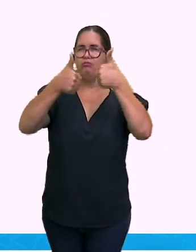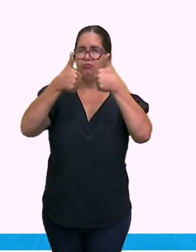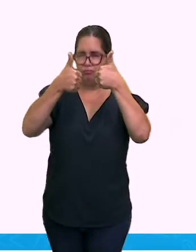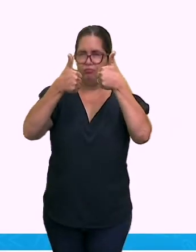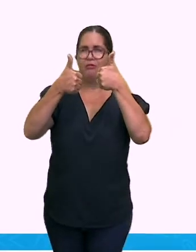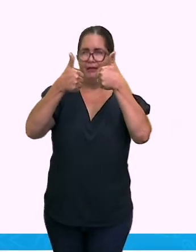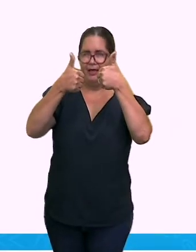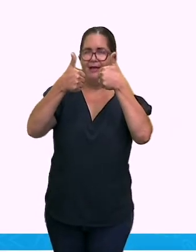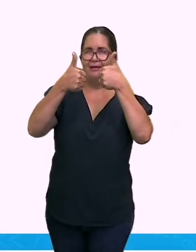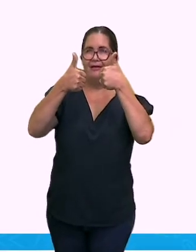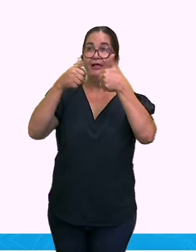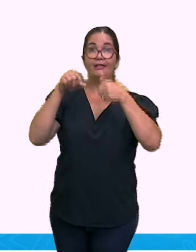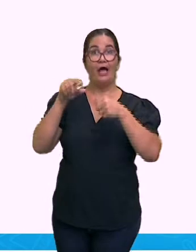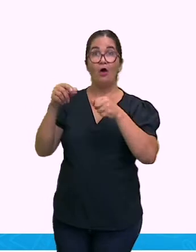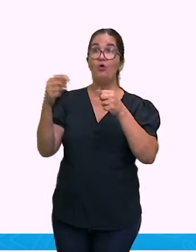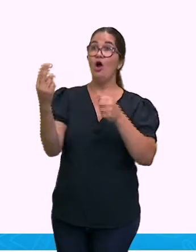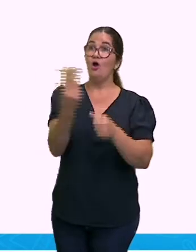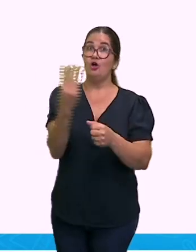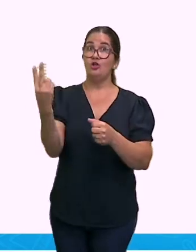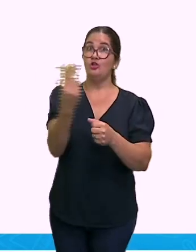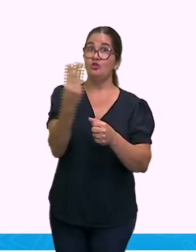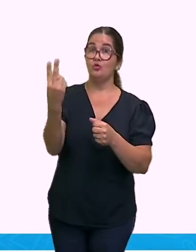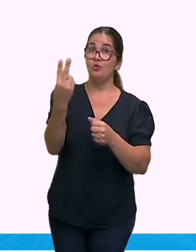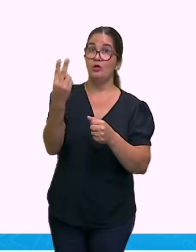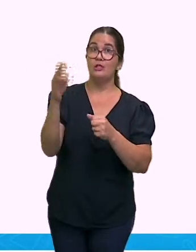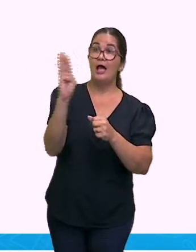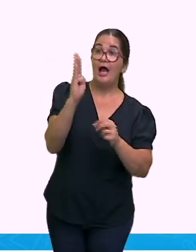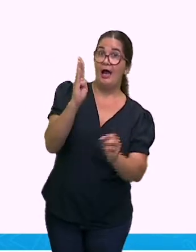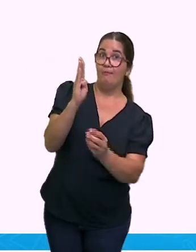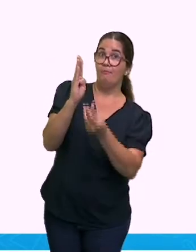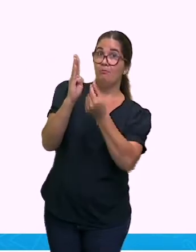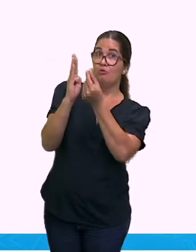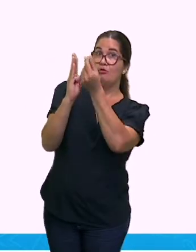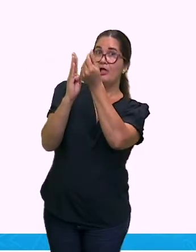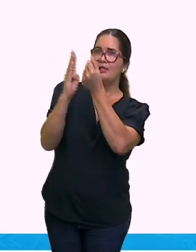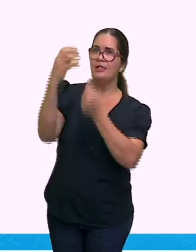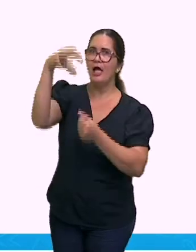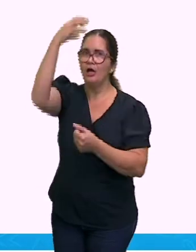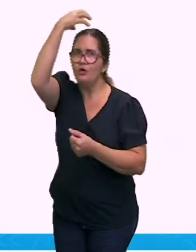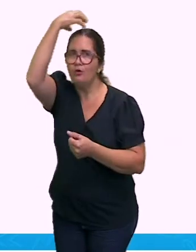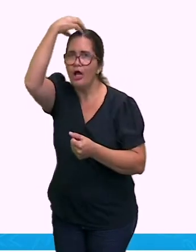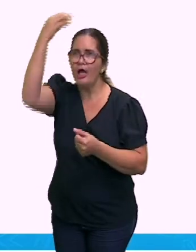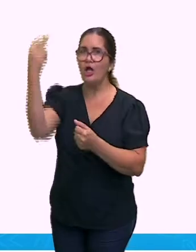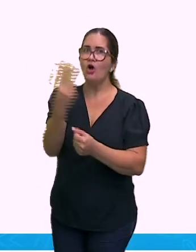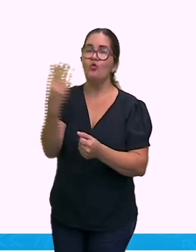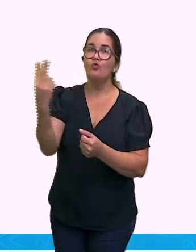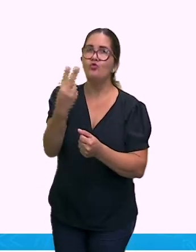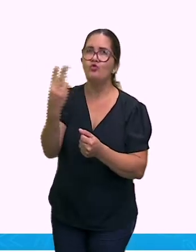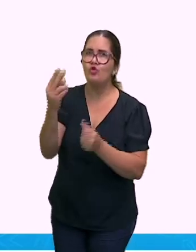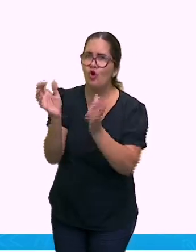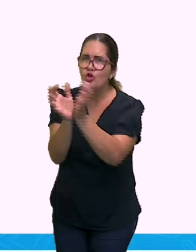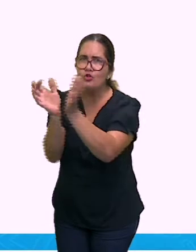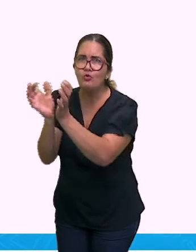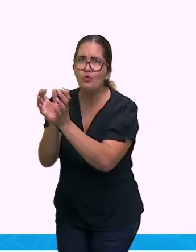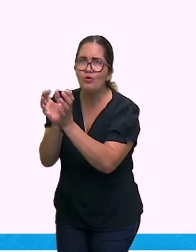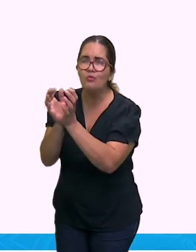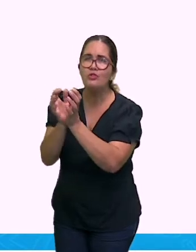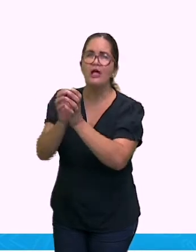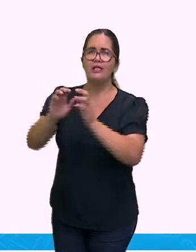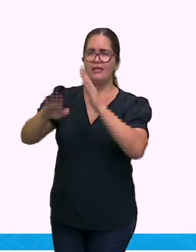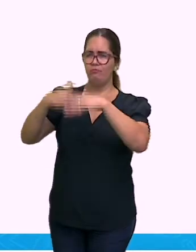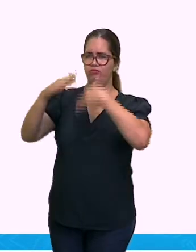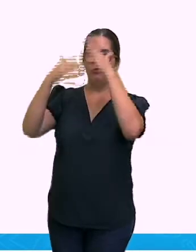junto com o rei, mediante a esta aliança feita. Quais foram